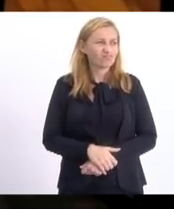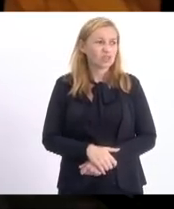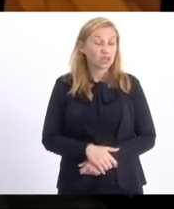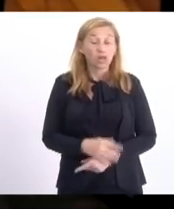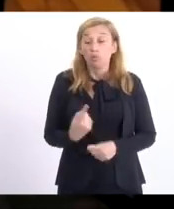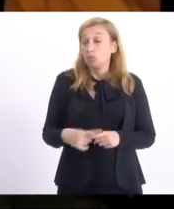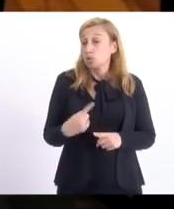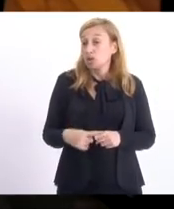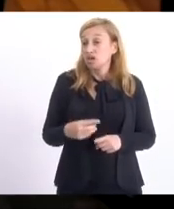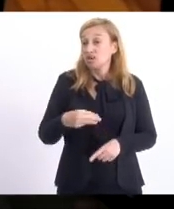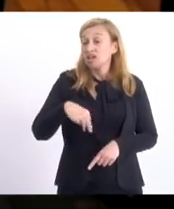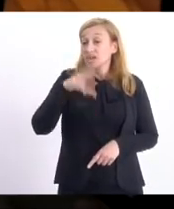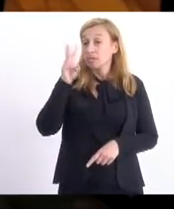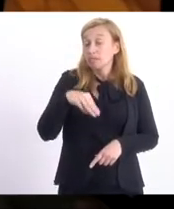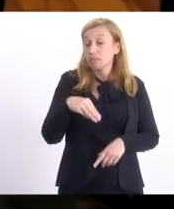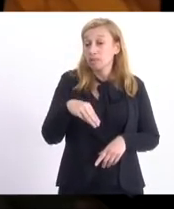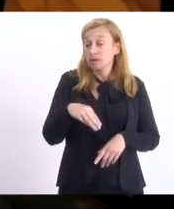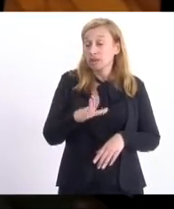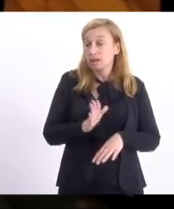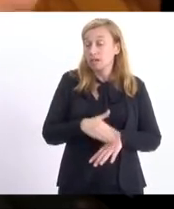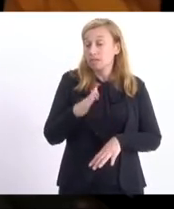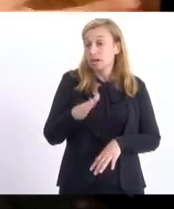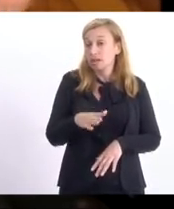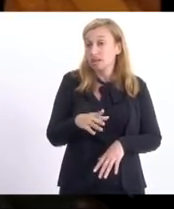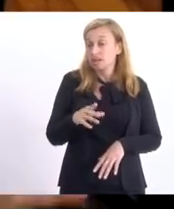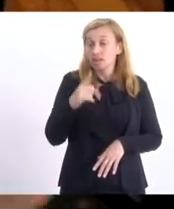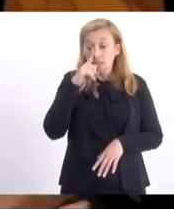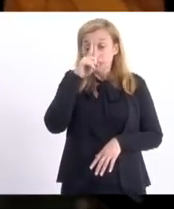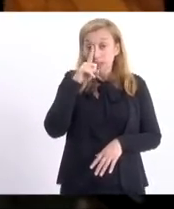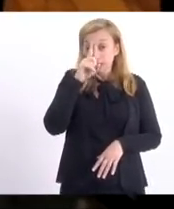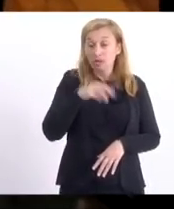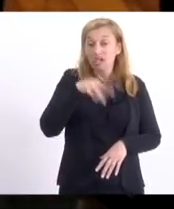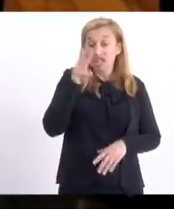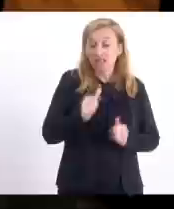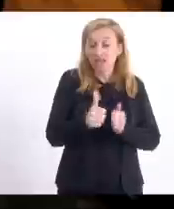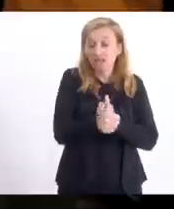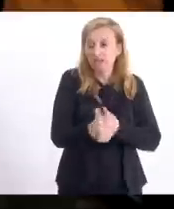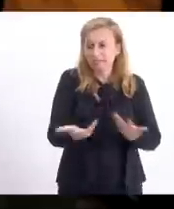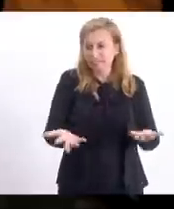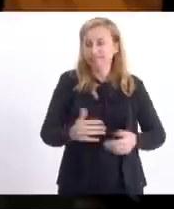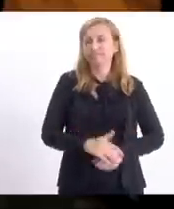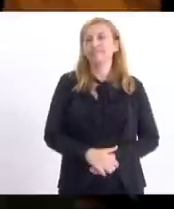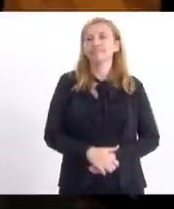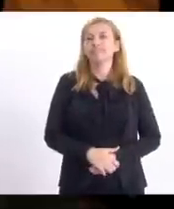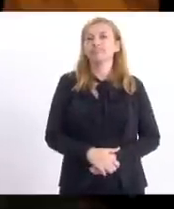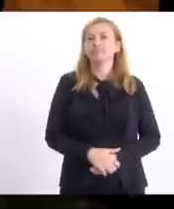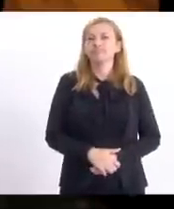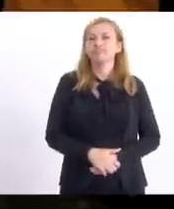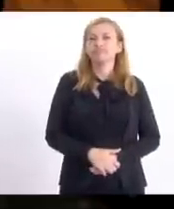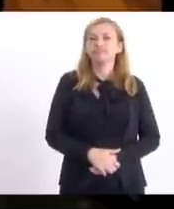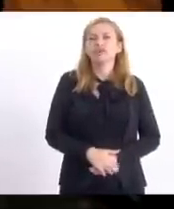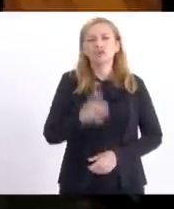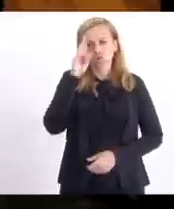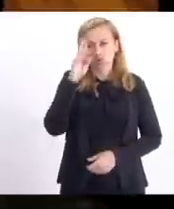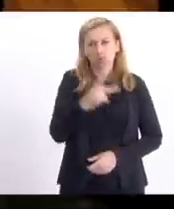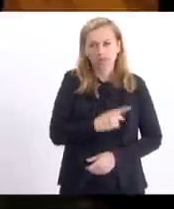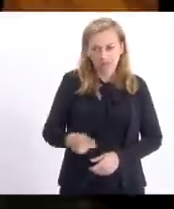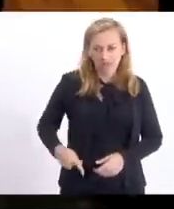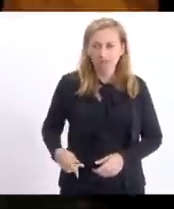Até porque quem tem mais risco, está em maior atenção, é quem está na ponta. Bom. E aí, senhor